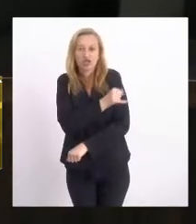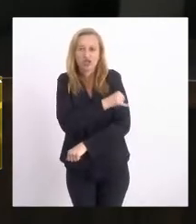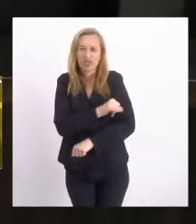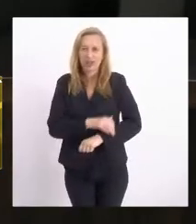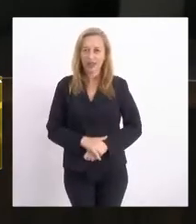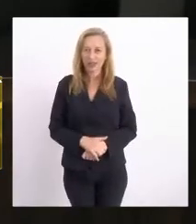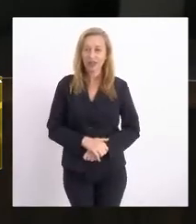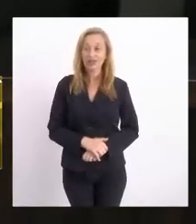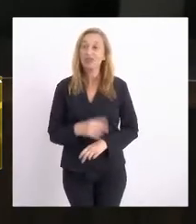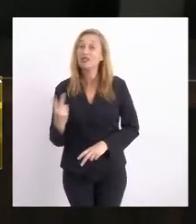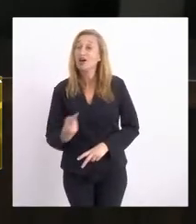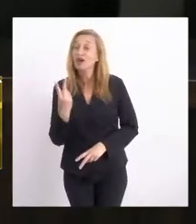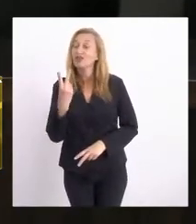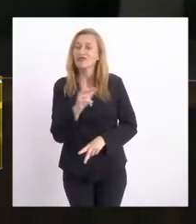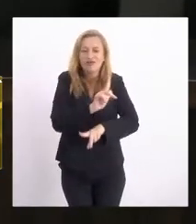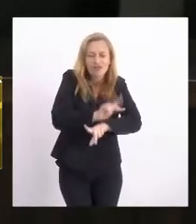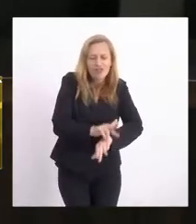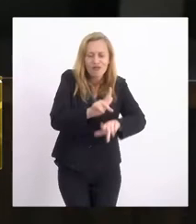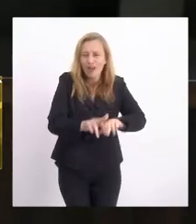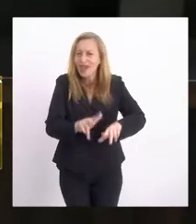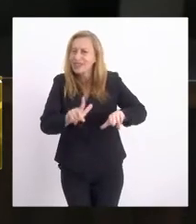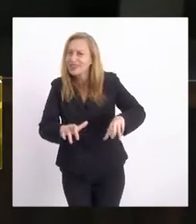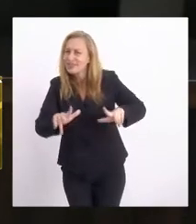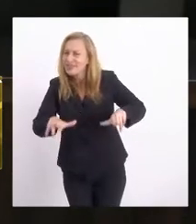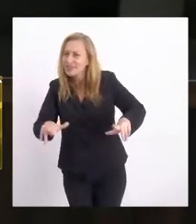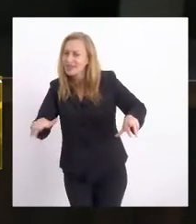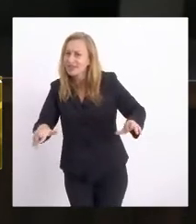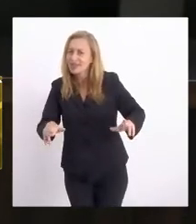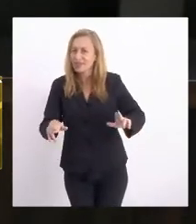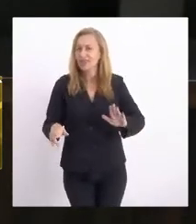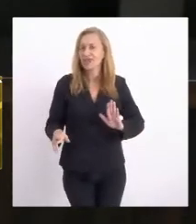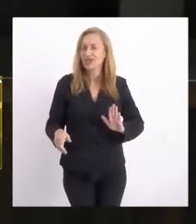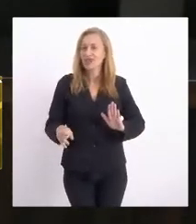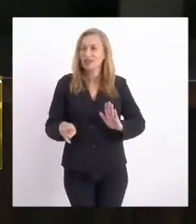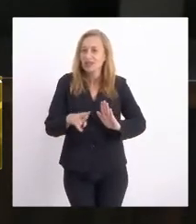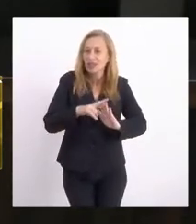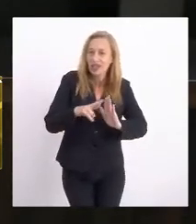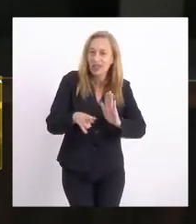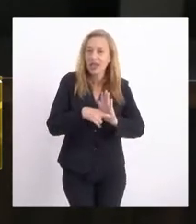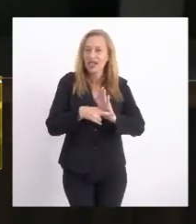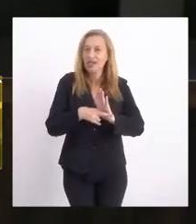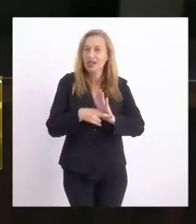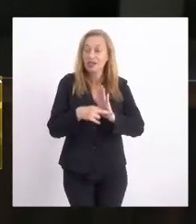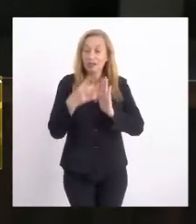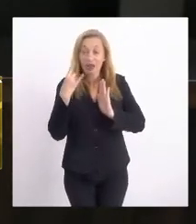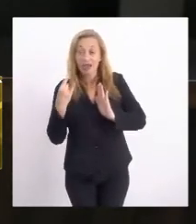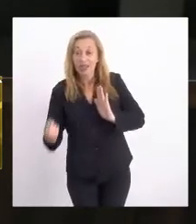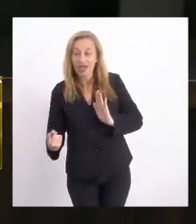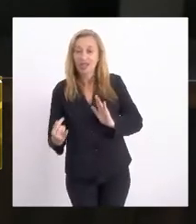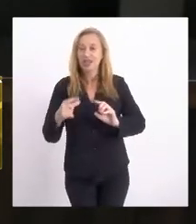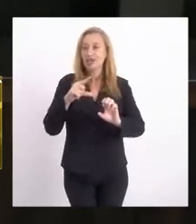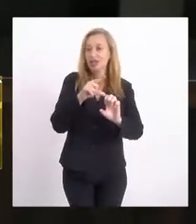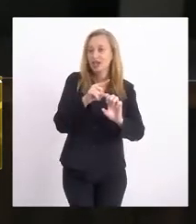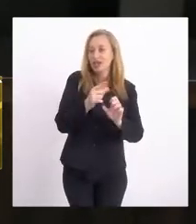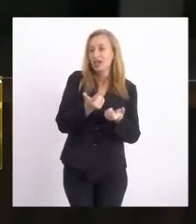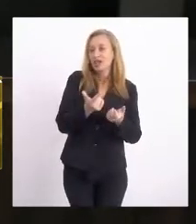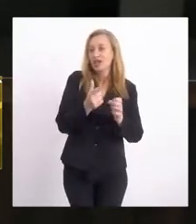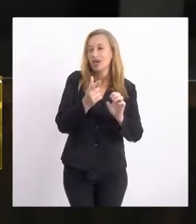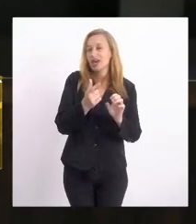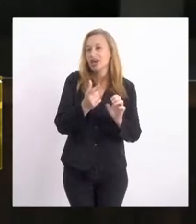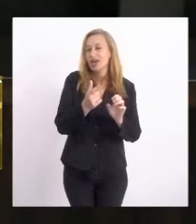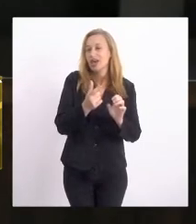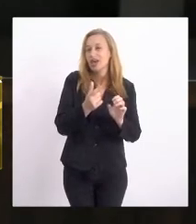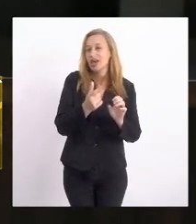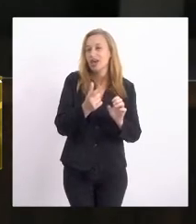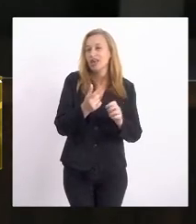tem sido contemplado por diversas medidas para atrair investidores e empreendedores e